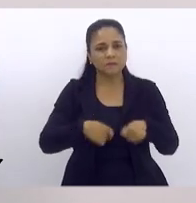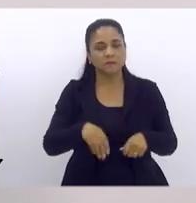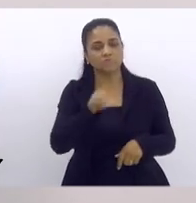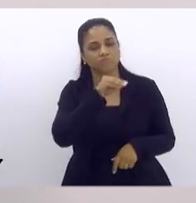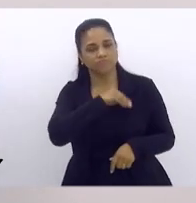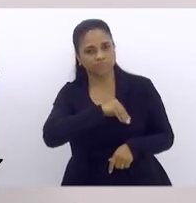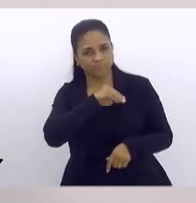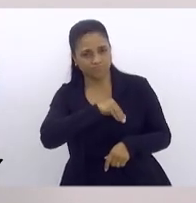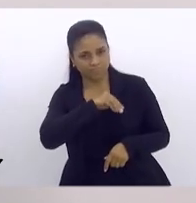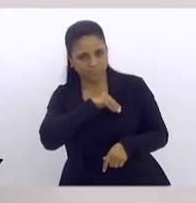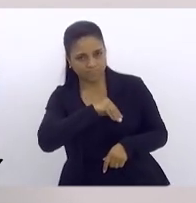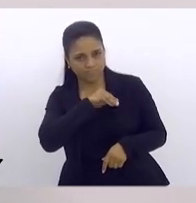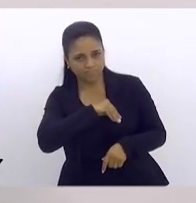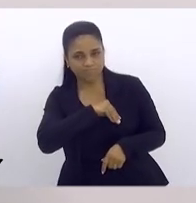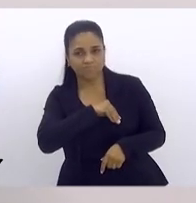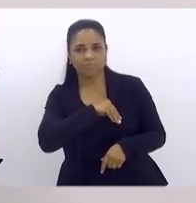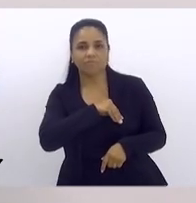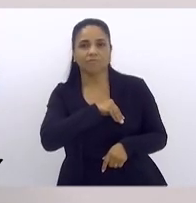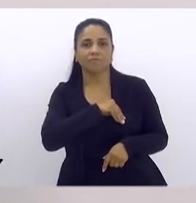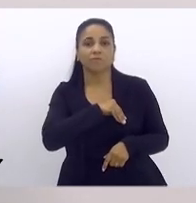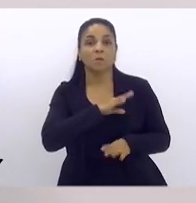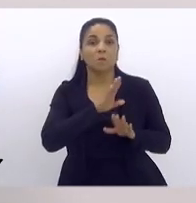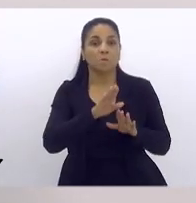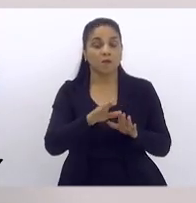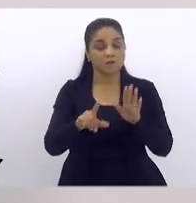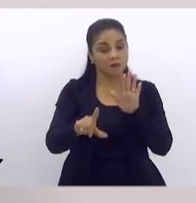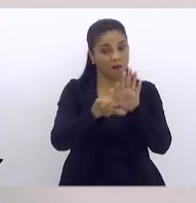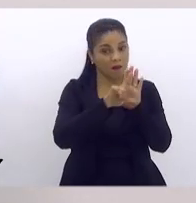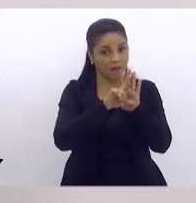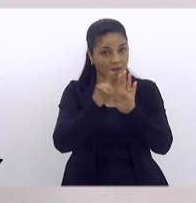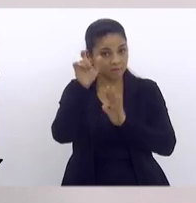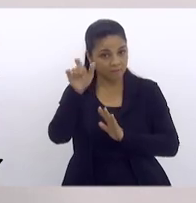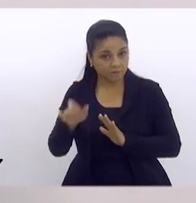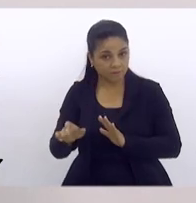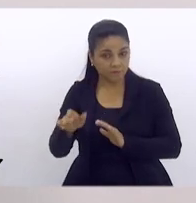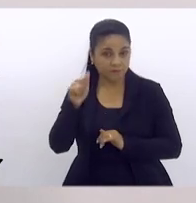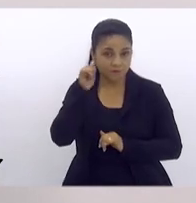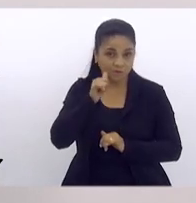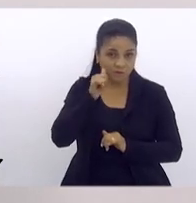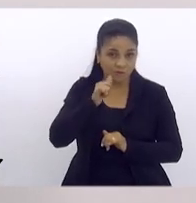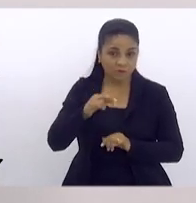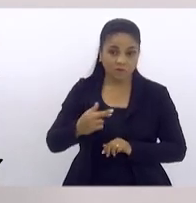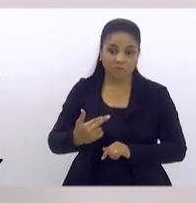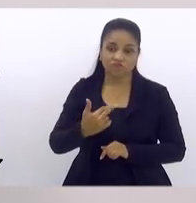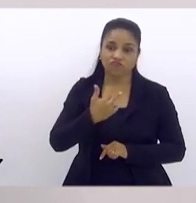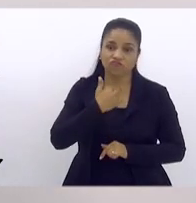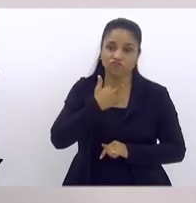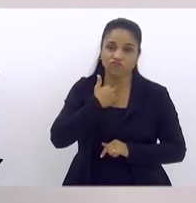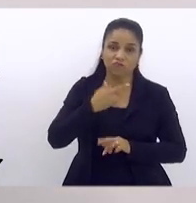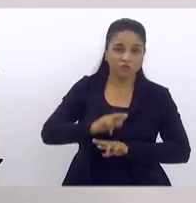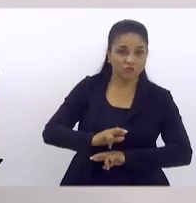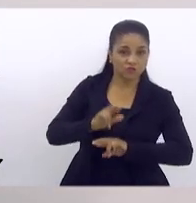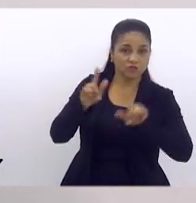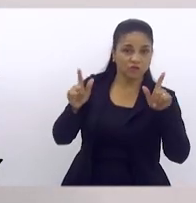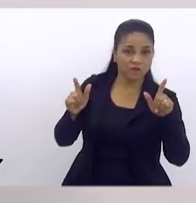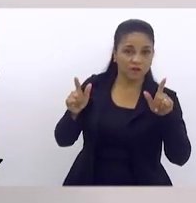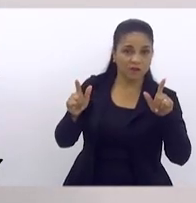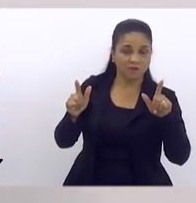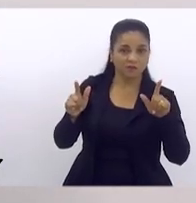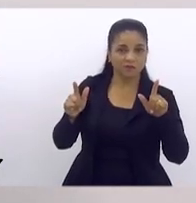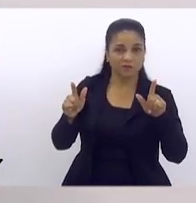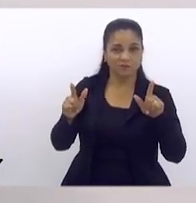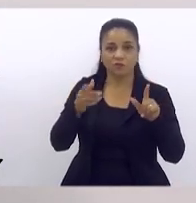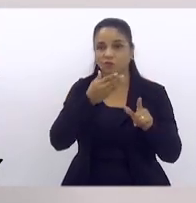possível etc mas a legislação dela não pode ser diferente do homem já que tá falando de gravidez